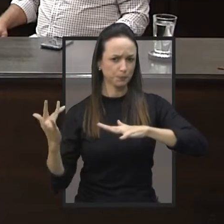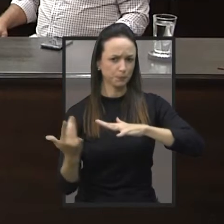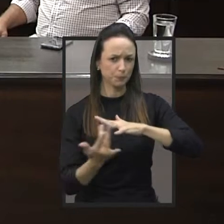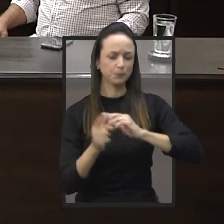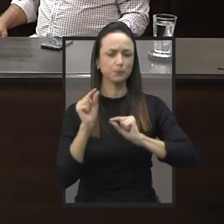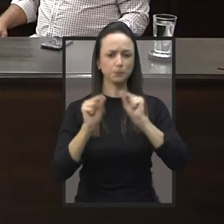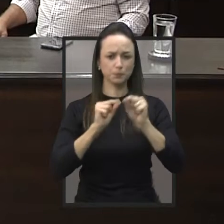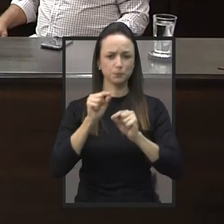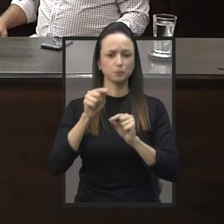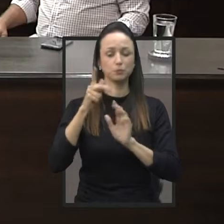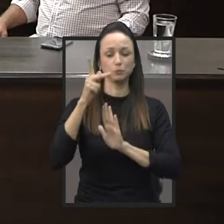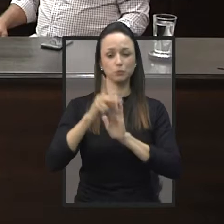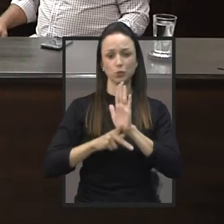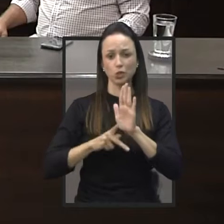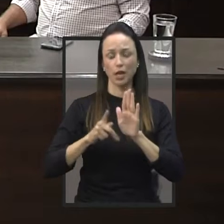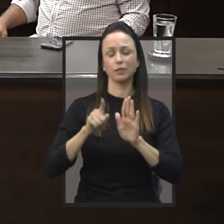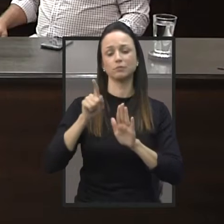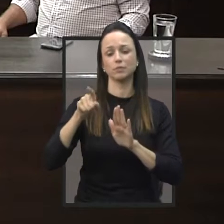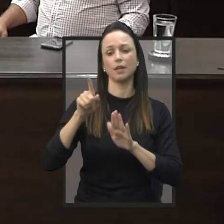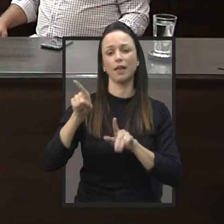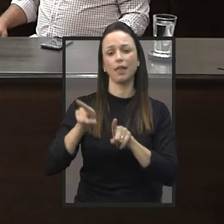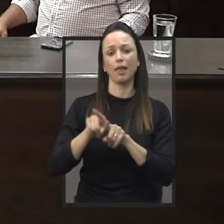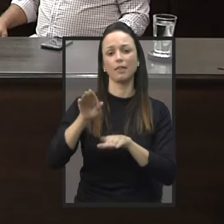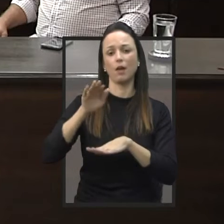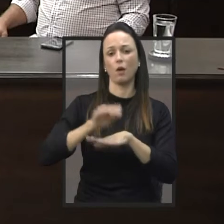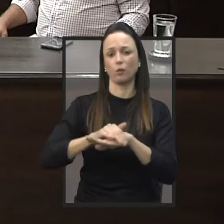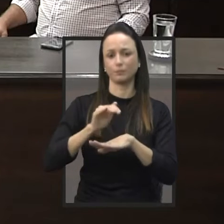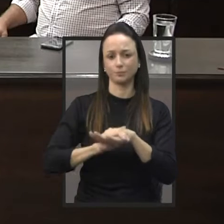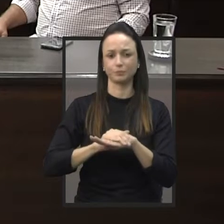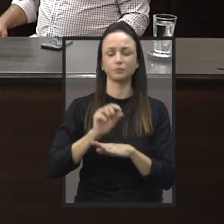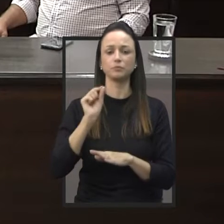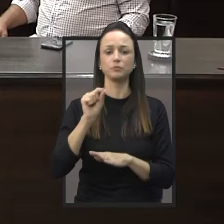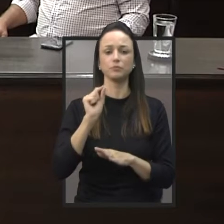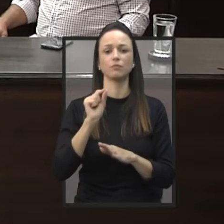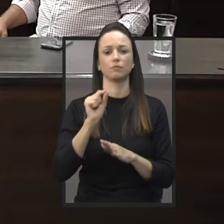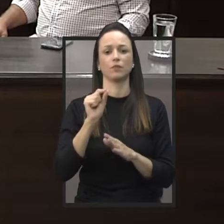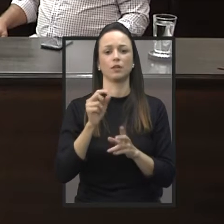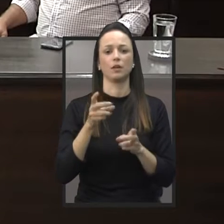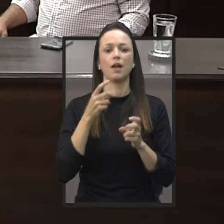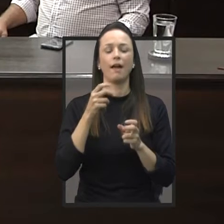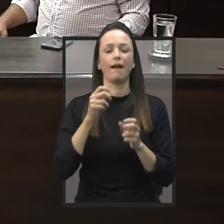projeto do qual o senhor é um dos autores, que pretende reconhecer e autorizar as